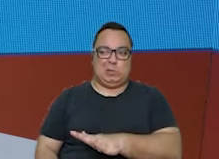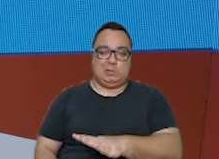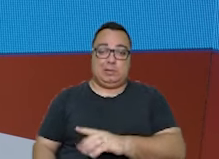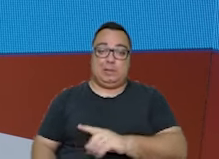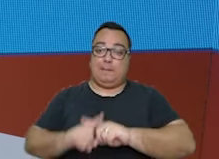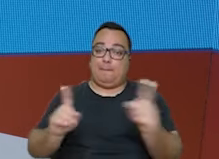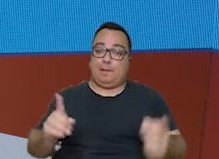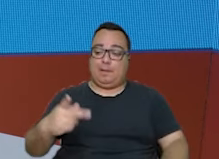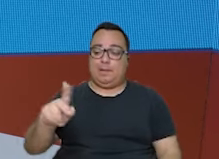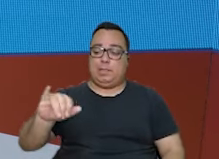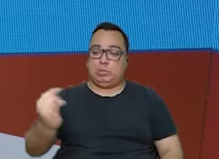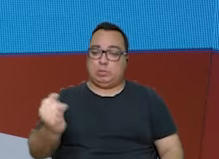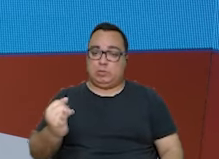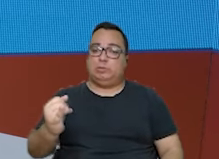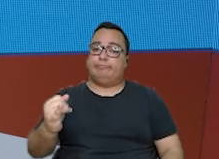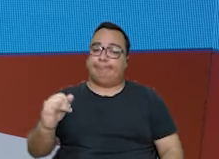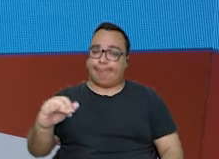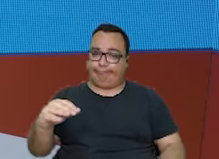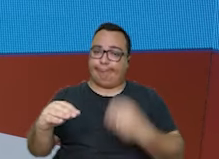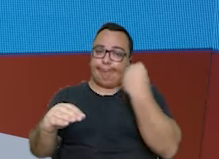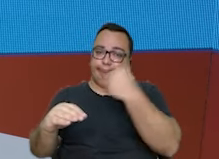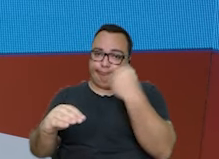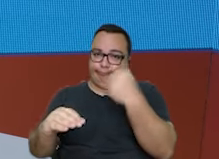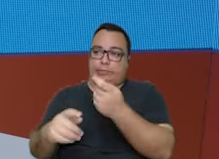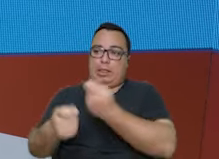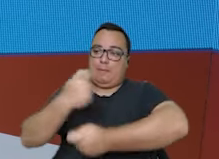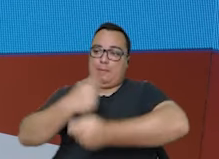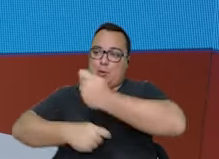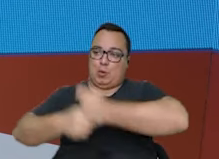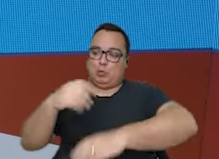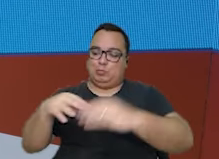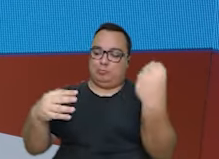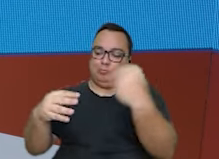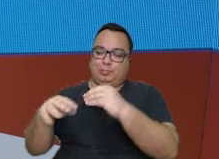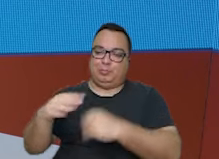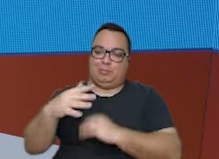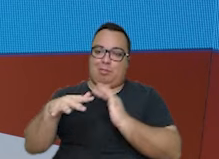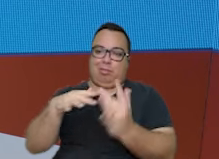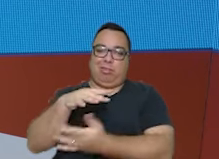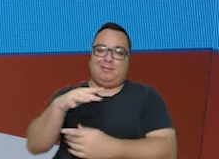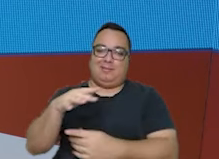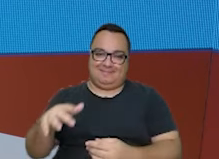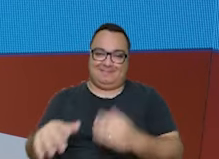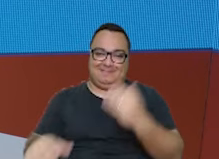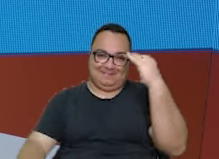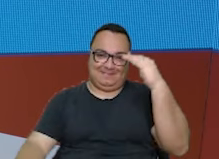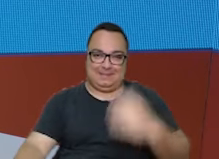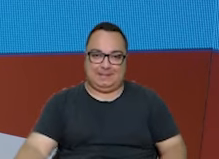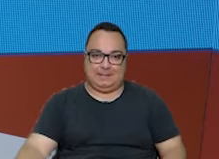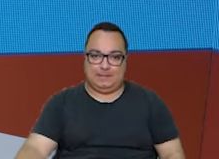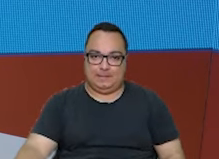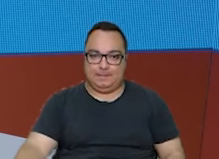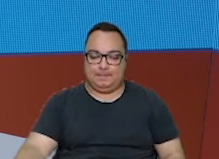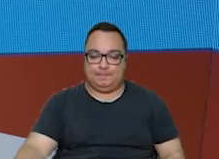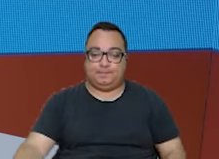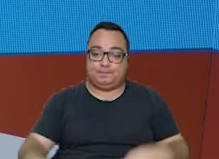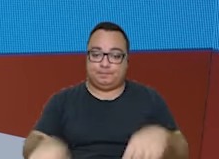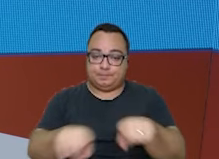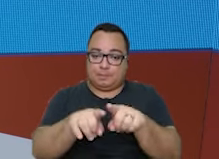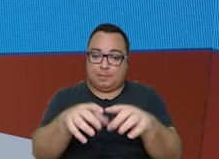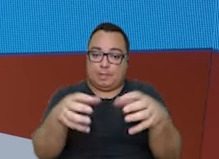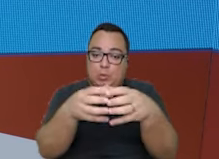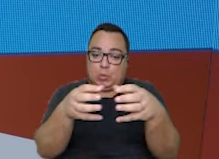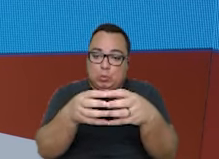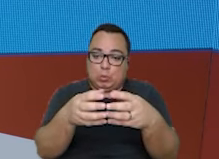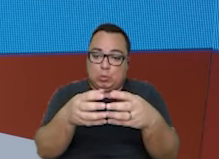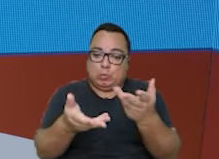vezes é nessa rede que você vai mais ter resultado E aí acho que é importante entra numa questão também de equipe muitas vezes o